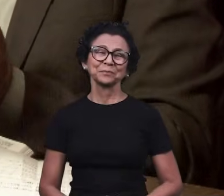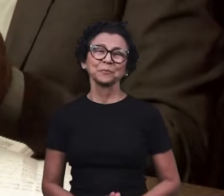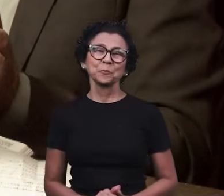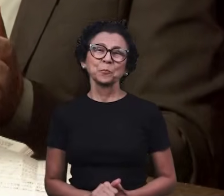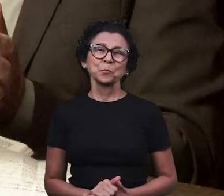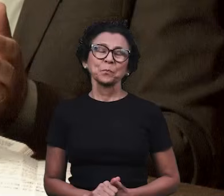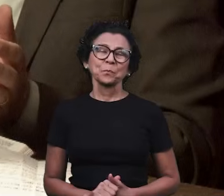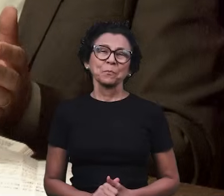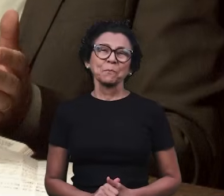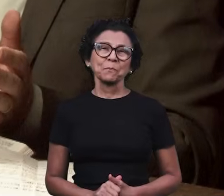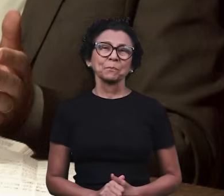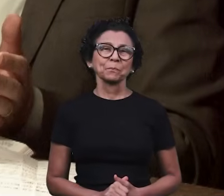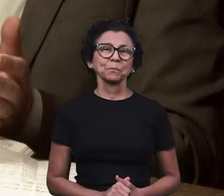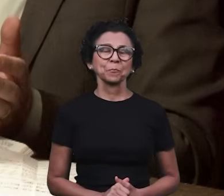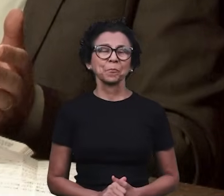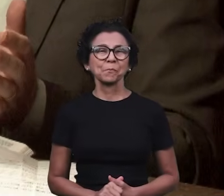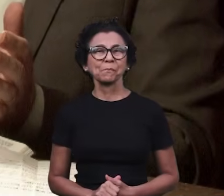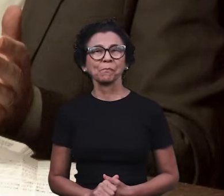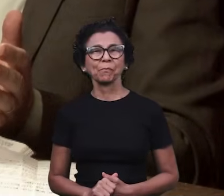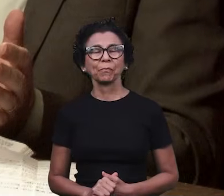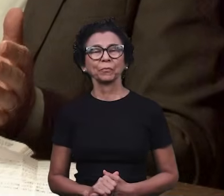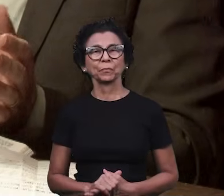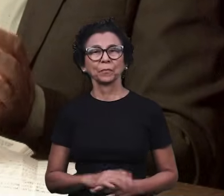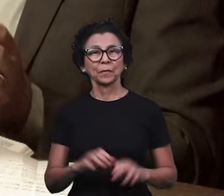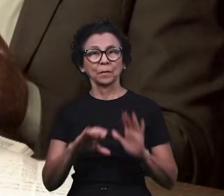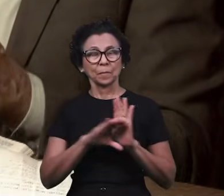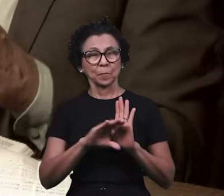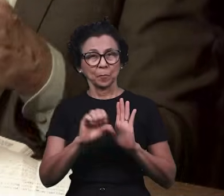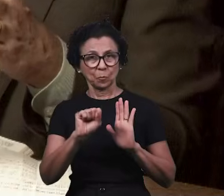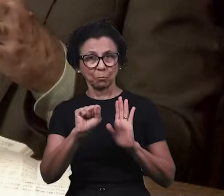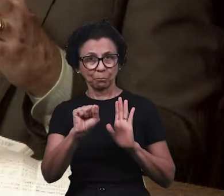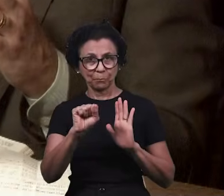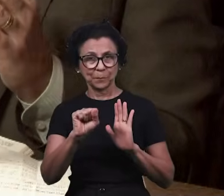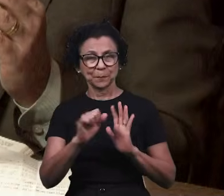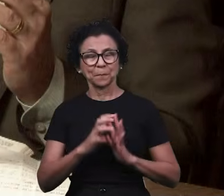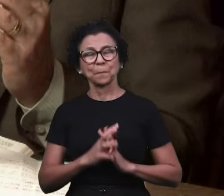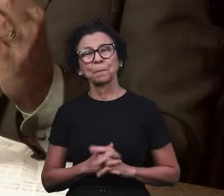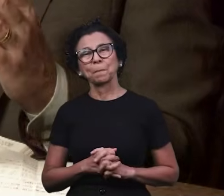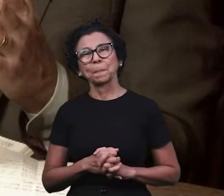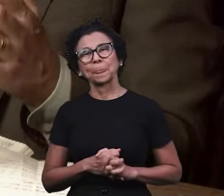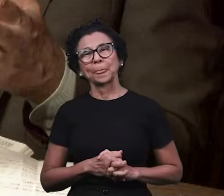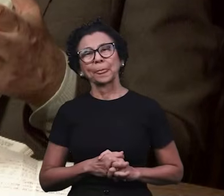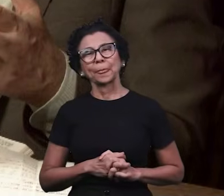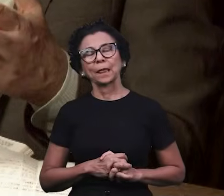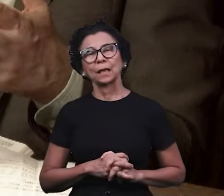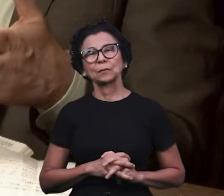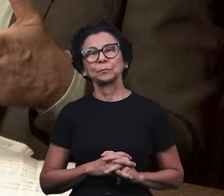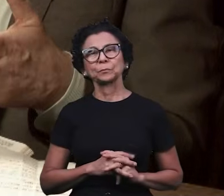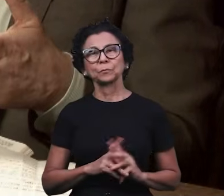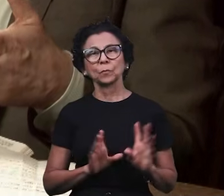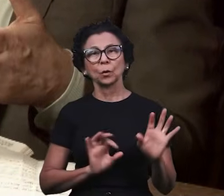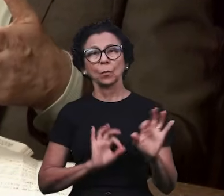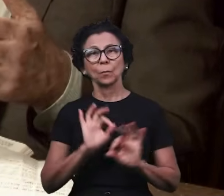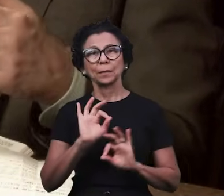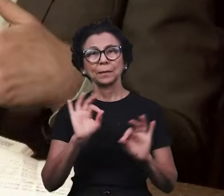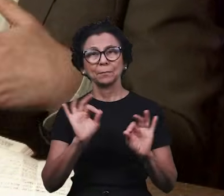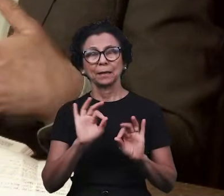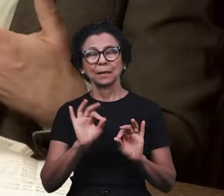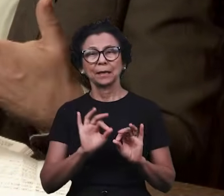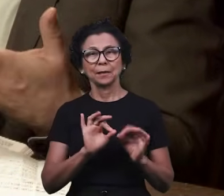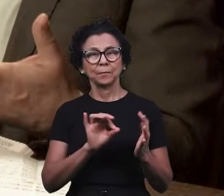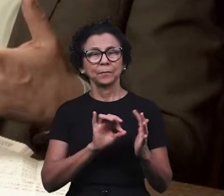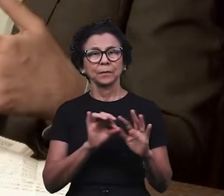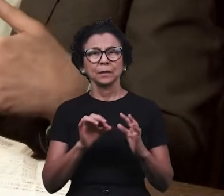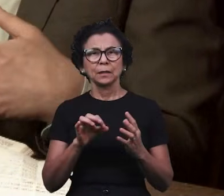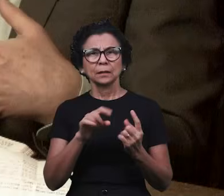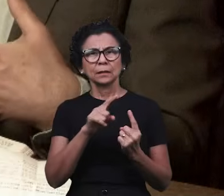relacionamento conosco. E a gente vê até o capítulo 8, a gente vê a oferta, né? Cada